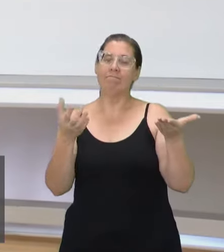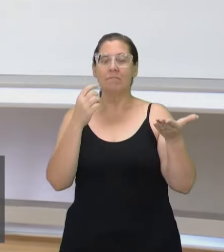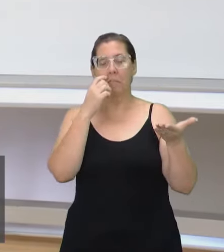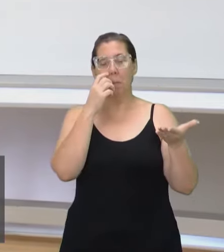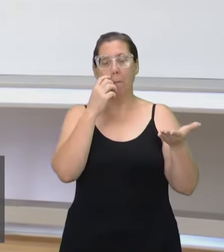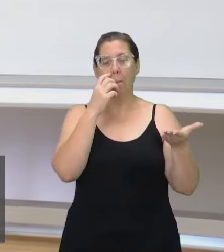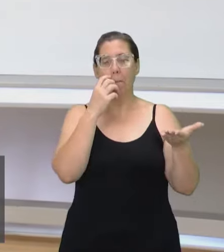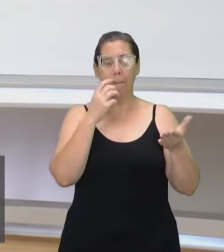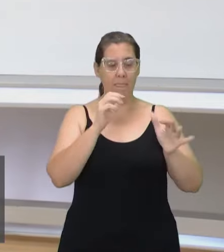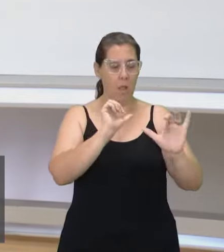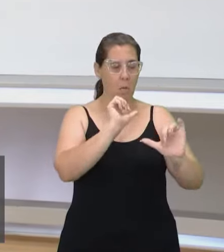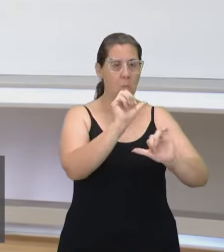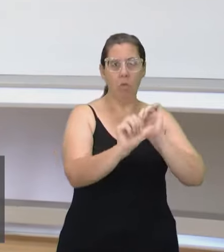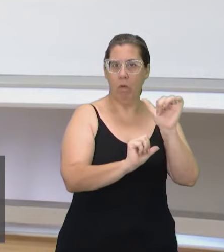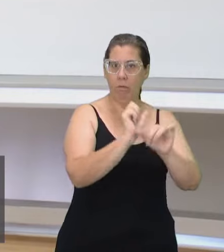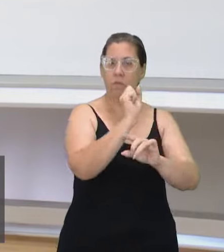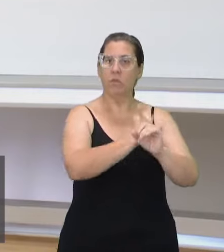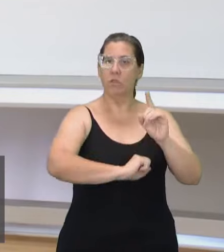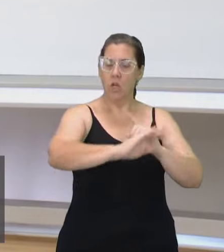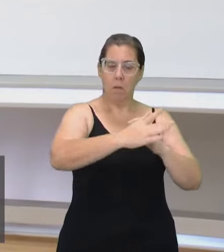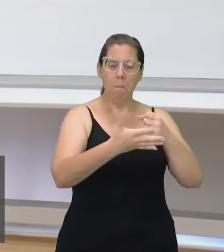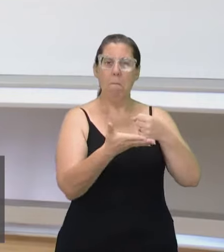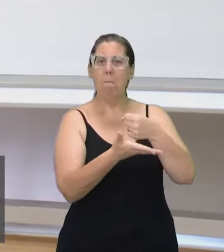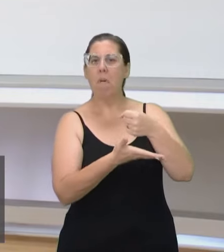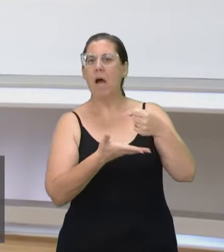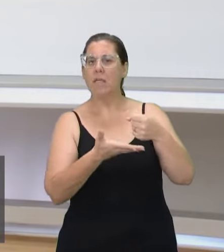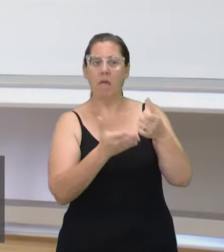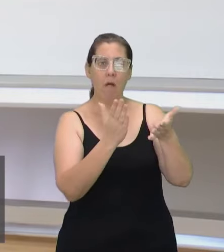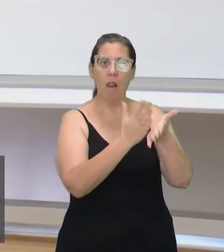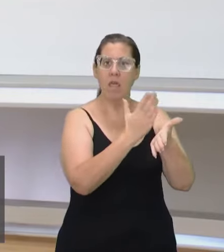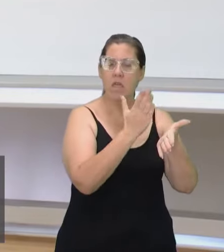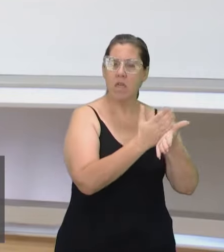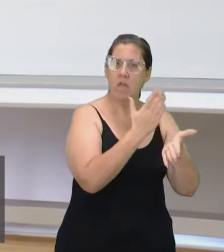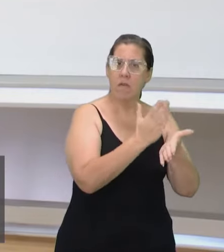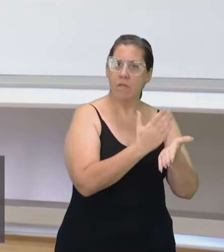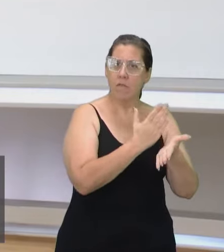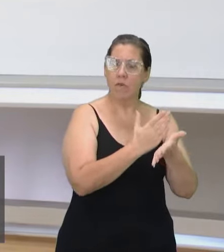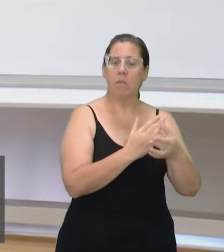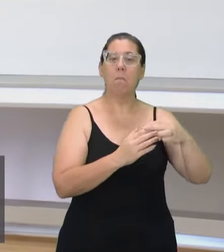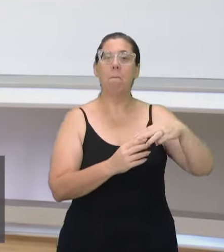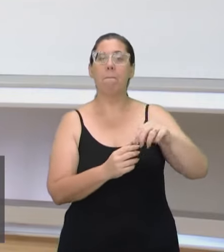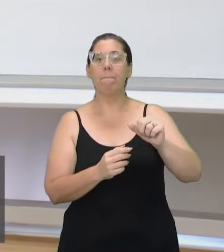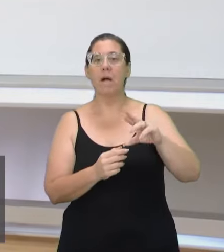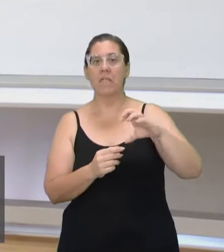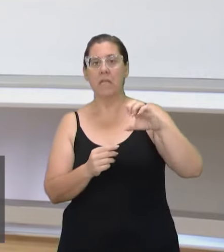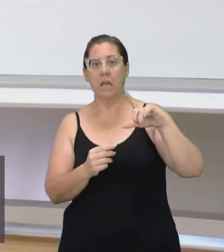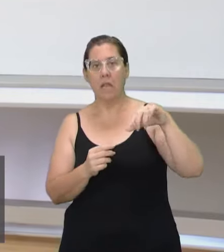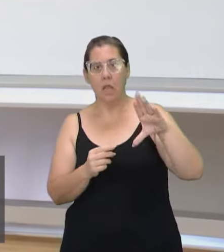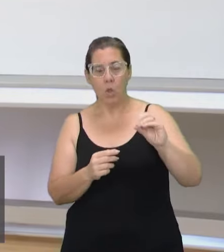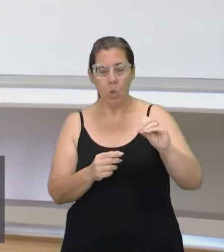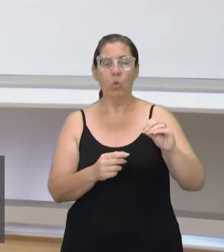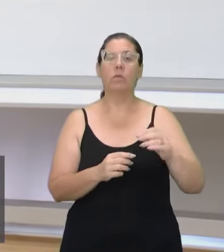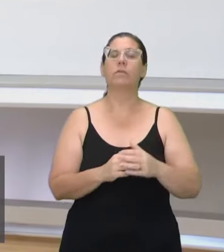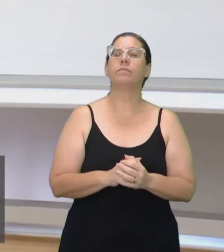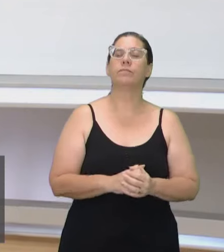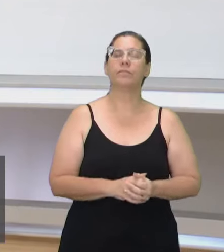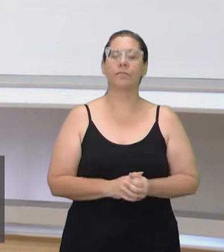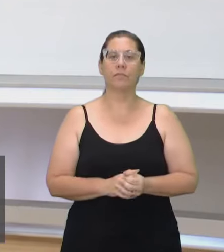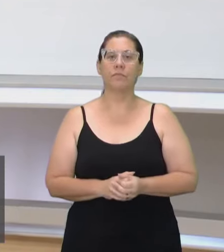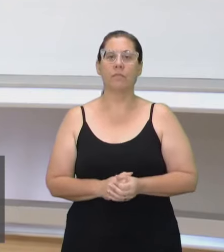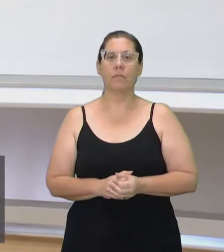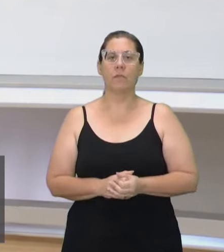sobre as mudanças sociais com base num livro que se chama O Mestre Ignorante, do Jacques